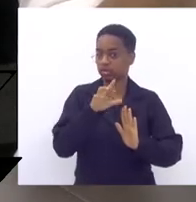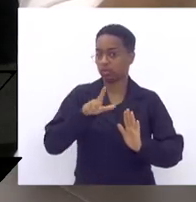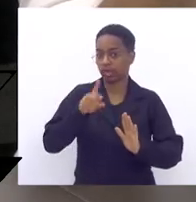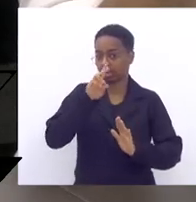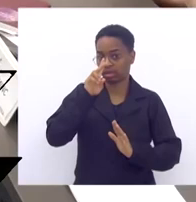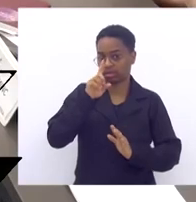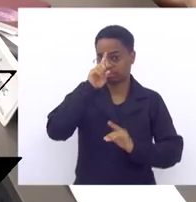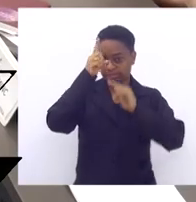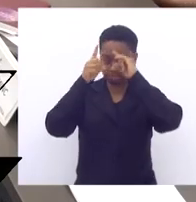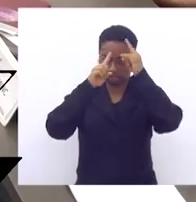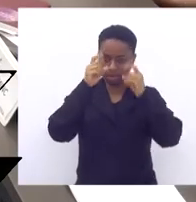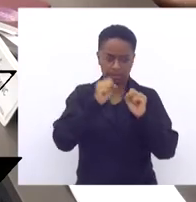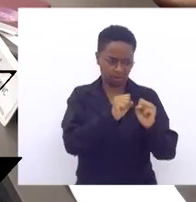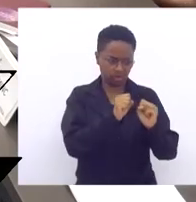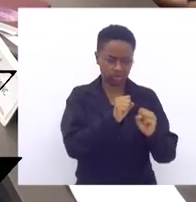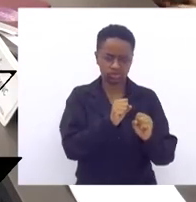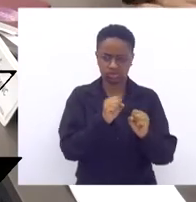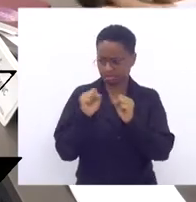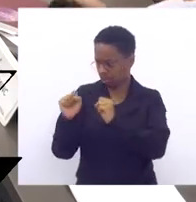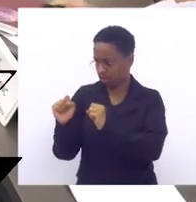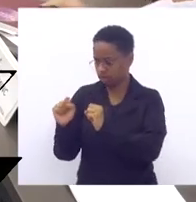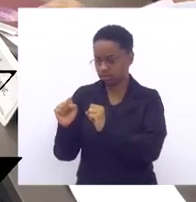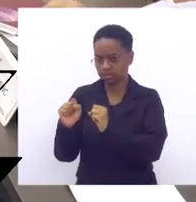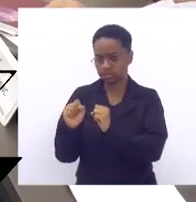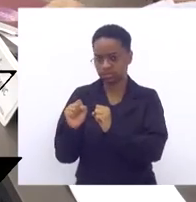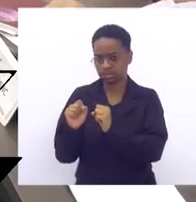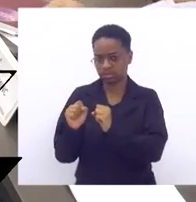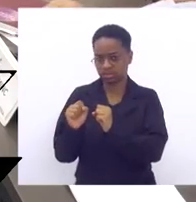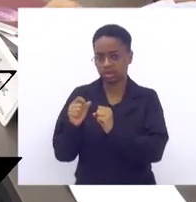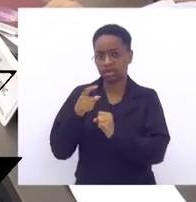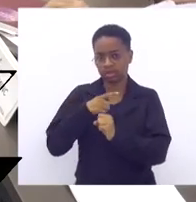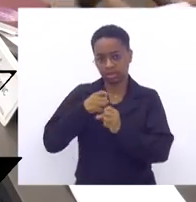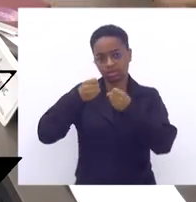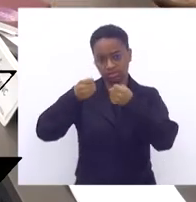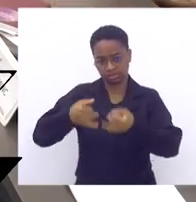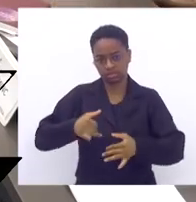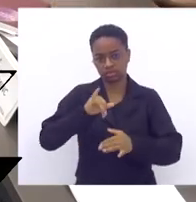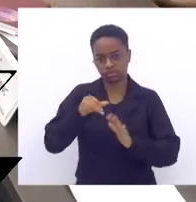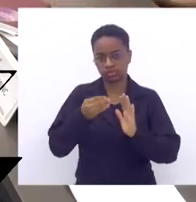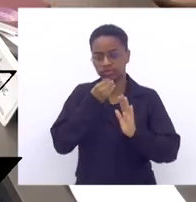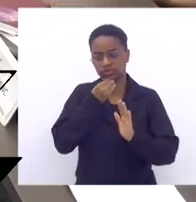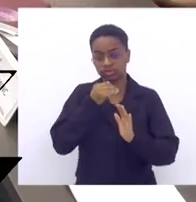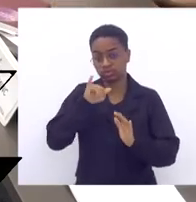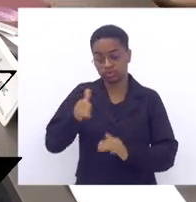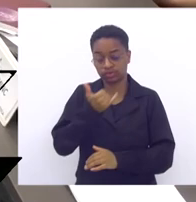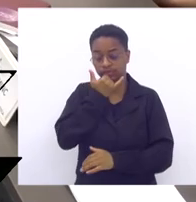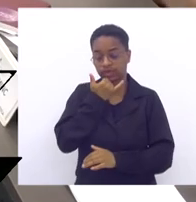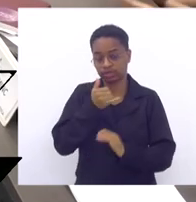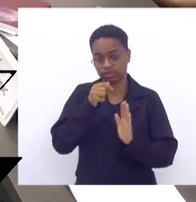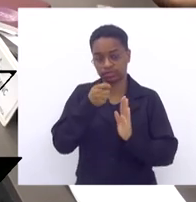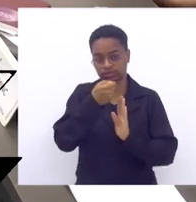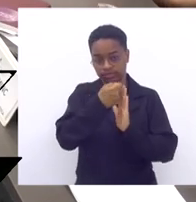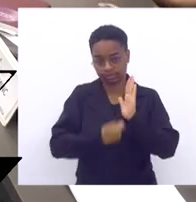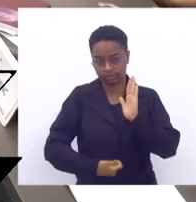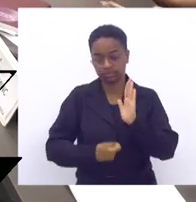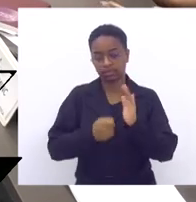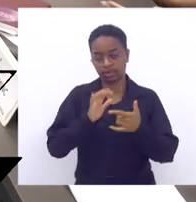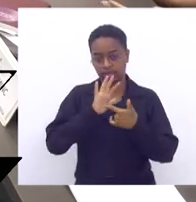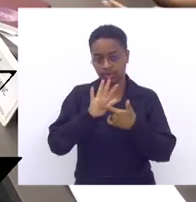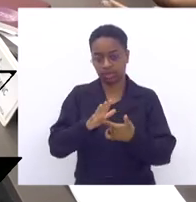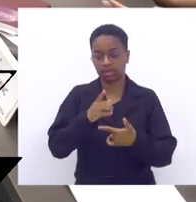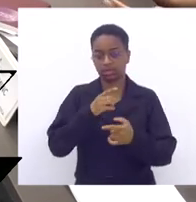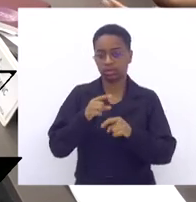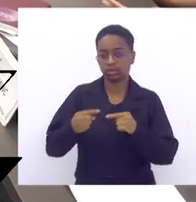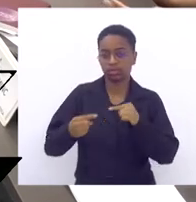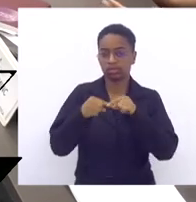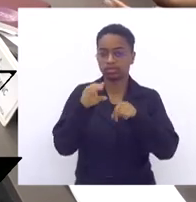Cozzolino? Pode ser, deputado Carlinhos. Pode ser, deputado Carlinhos. Está na justificativa do projeto. Então, pode incorporar o texto? Pode, pode sim. Então, pode ser constitucionalidade com